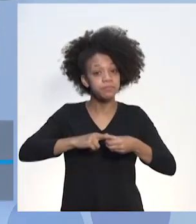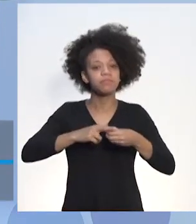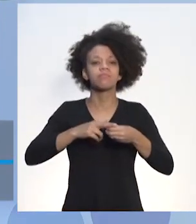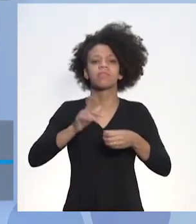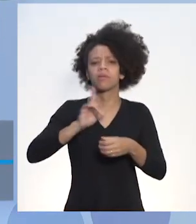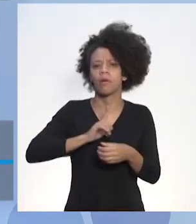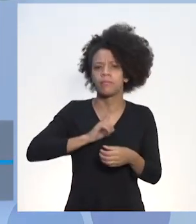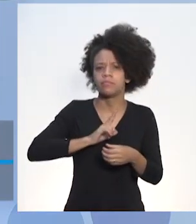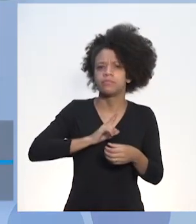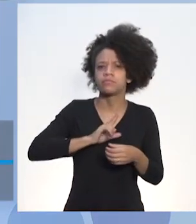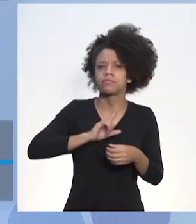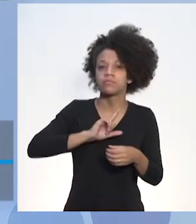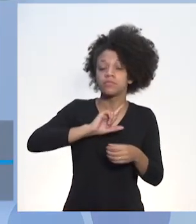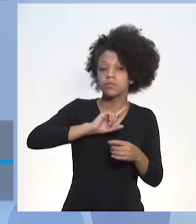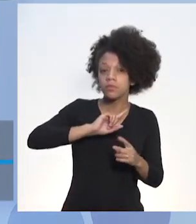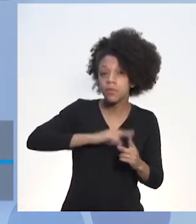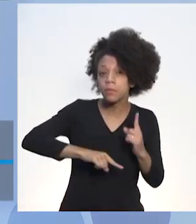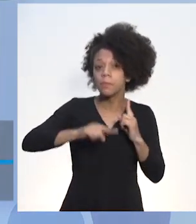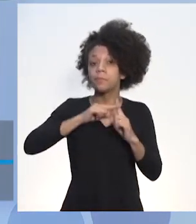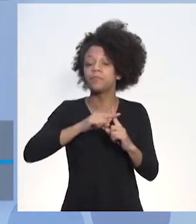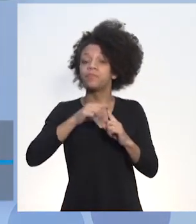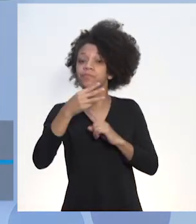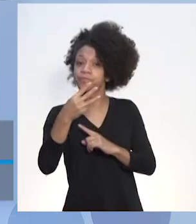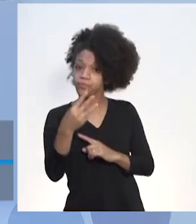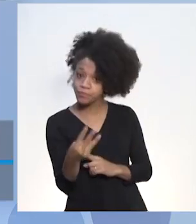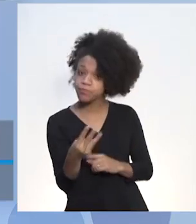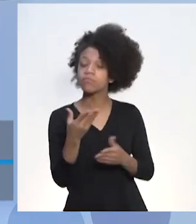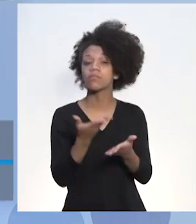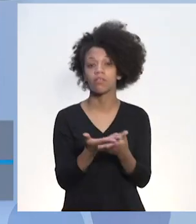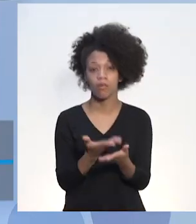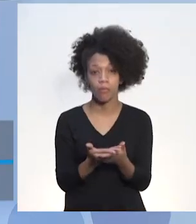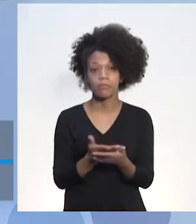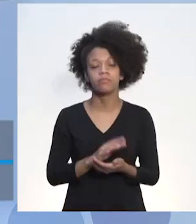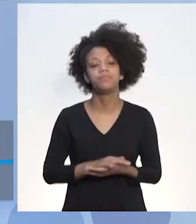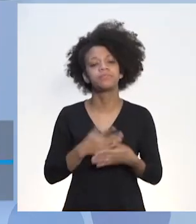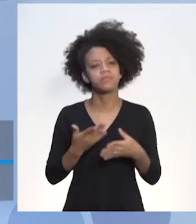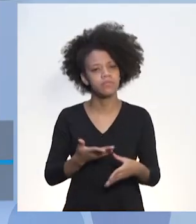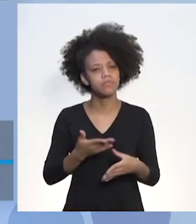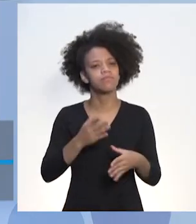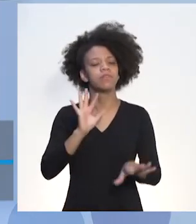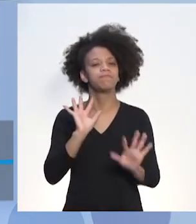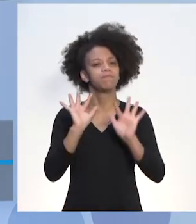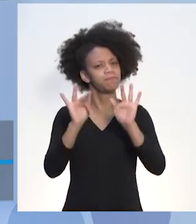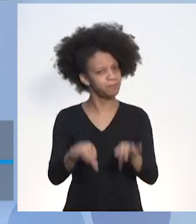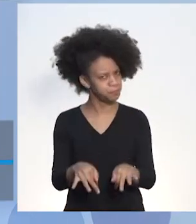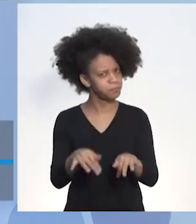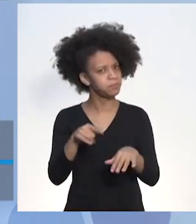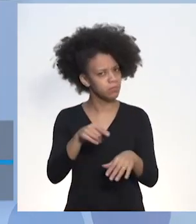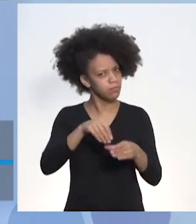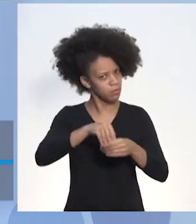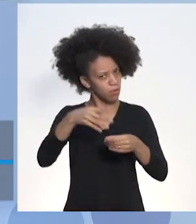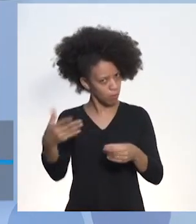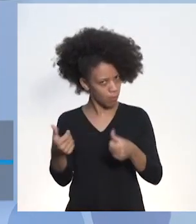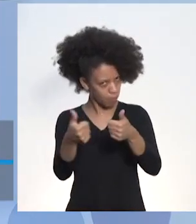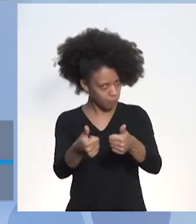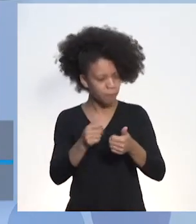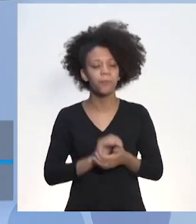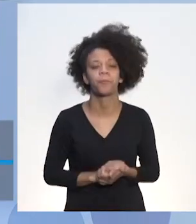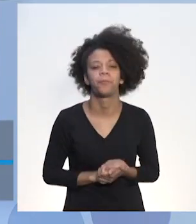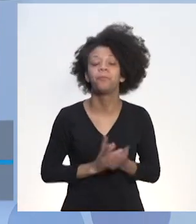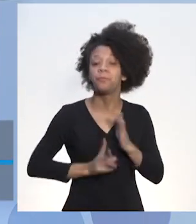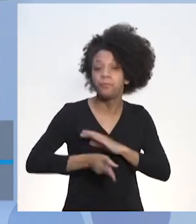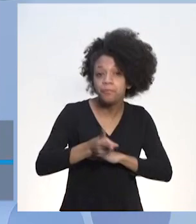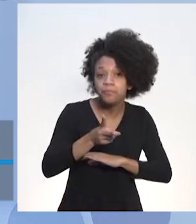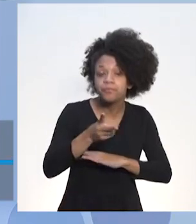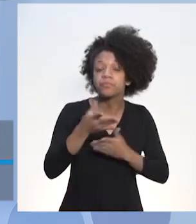mais 3 aulas. E aí nós vamos concluir esse material, correto? A gente vai continuar